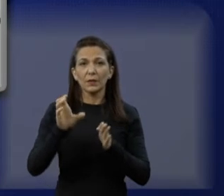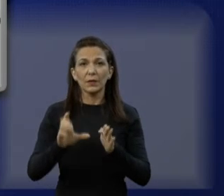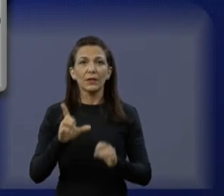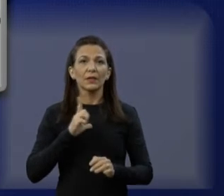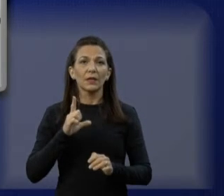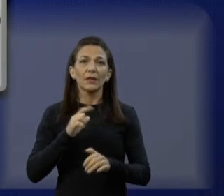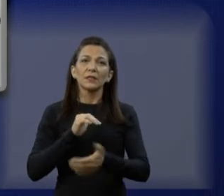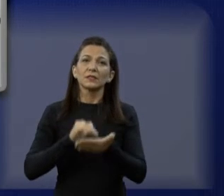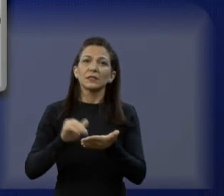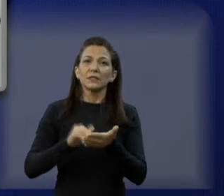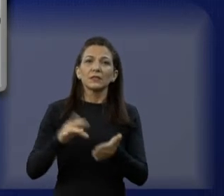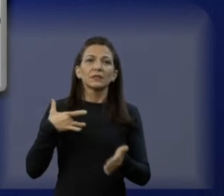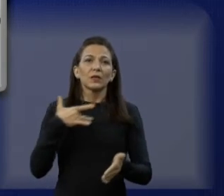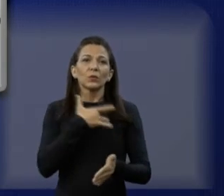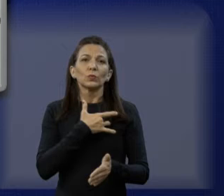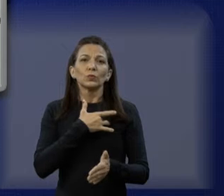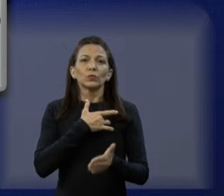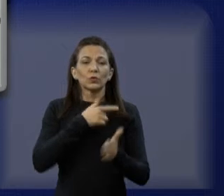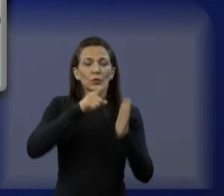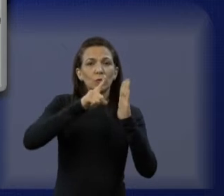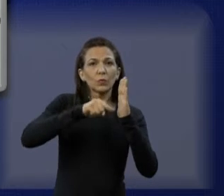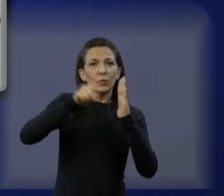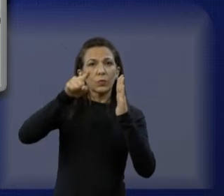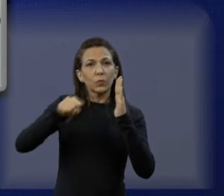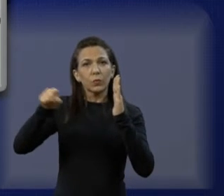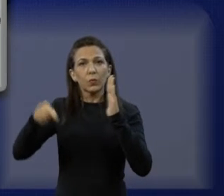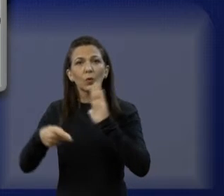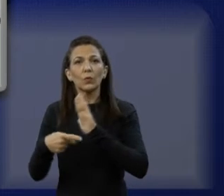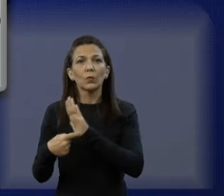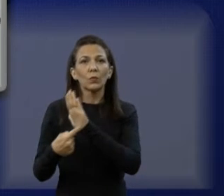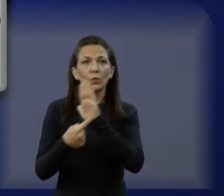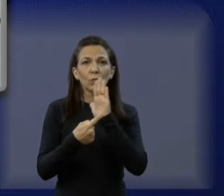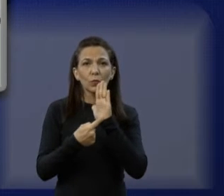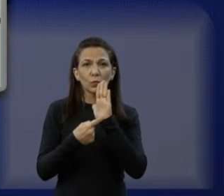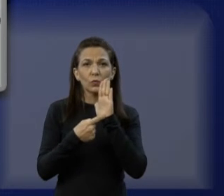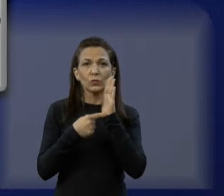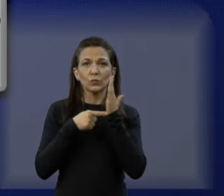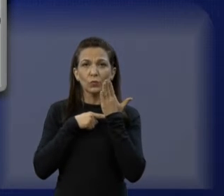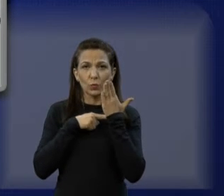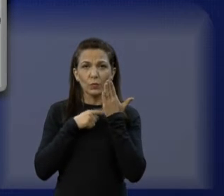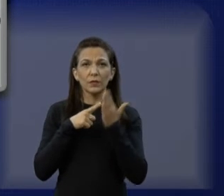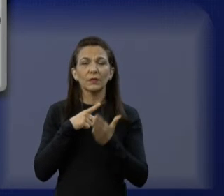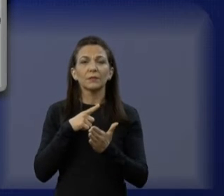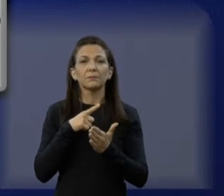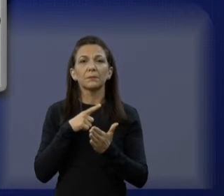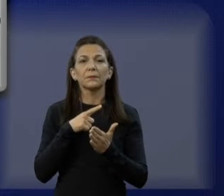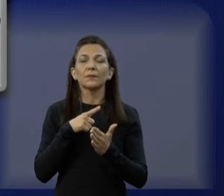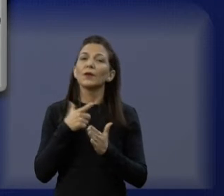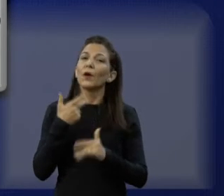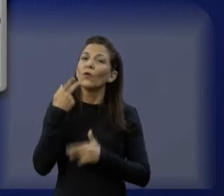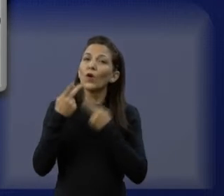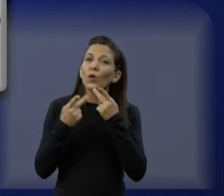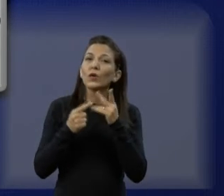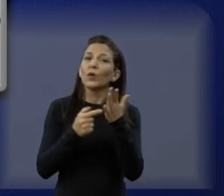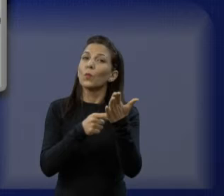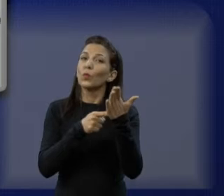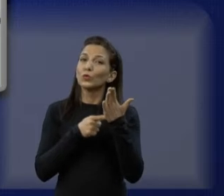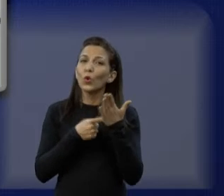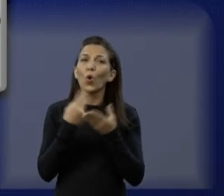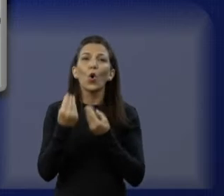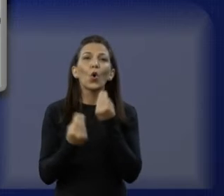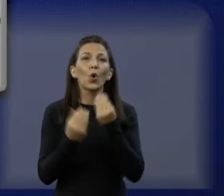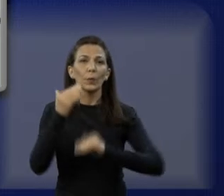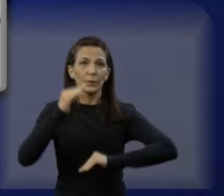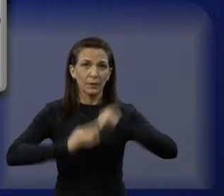a secretaria de saúde Me apresenta um gráfico Se não me engano foi a secretária de saúde tá que esse gráfico ela falou olha só como